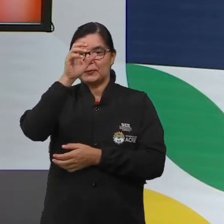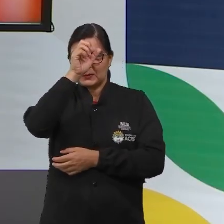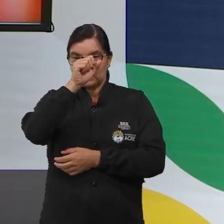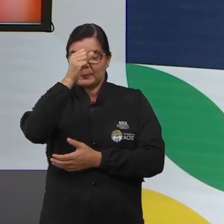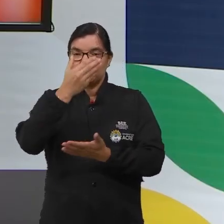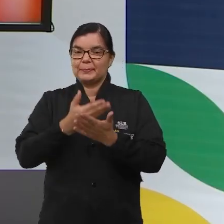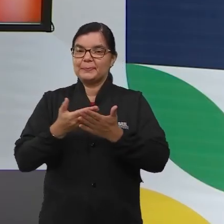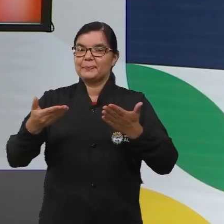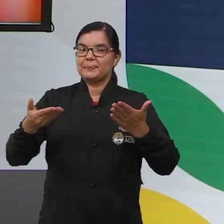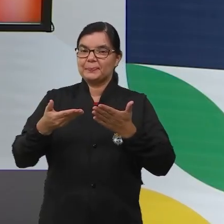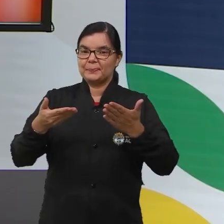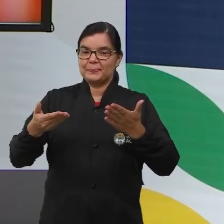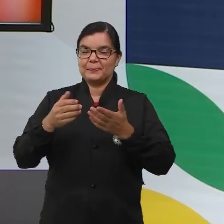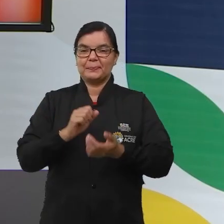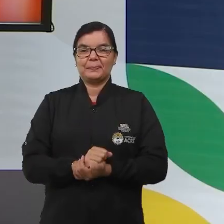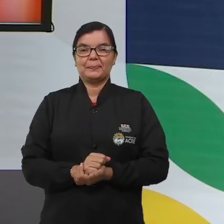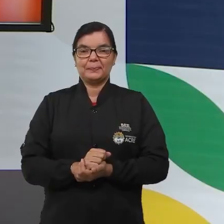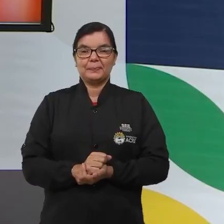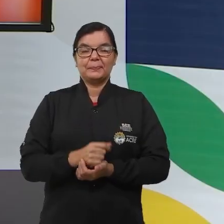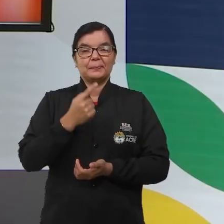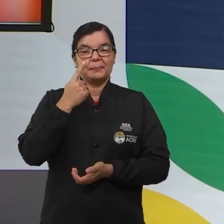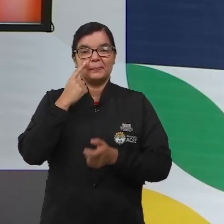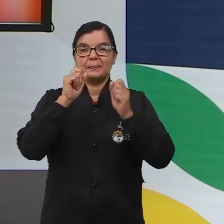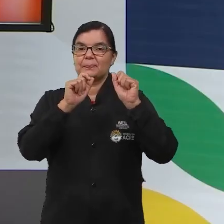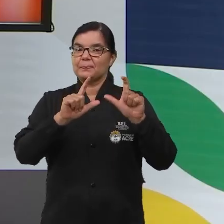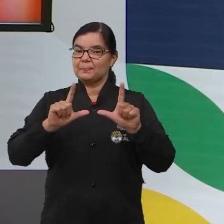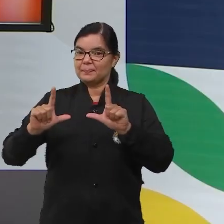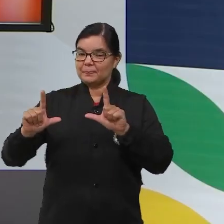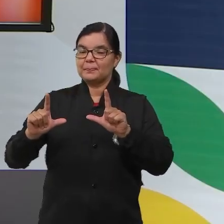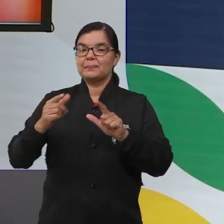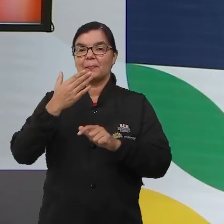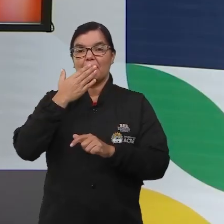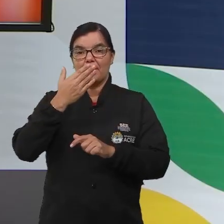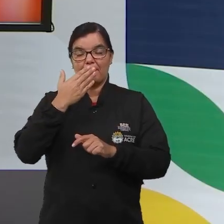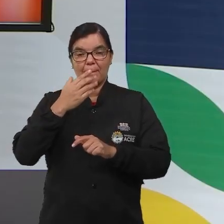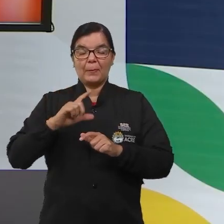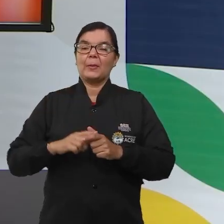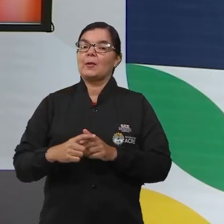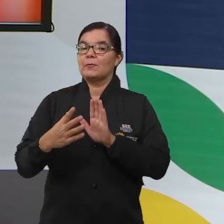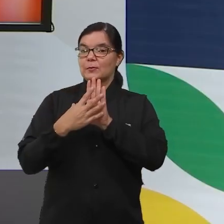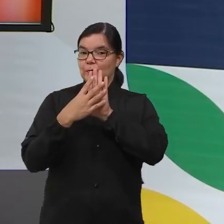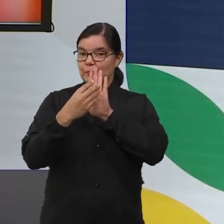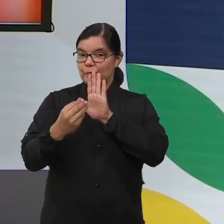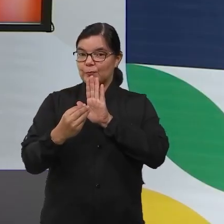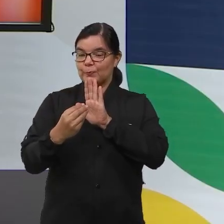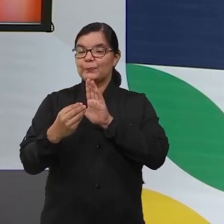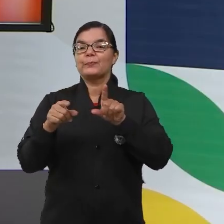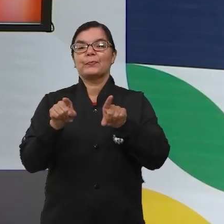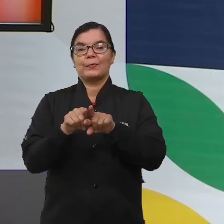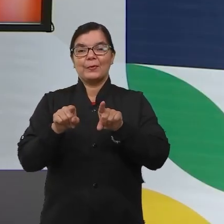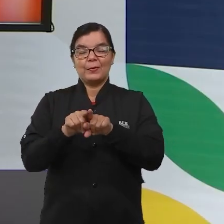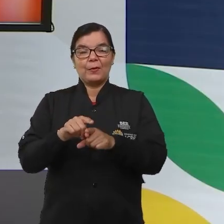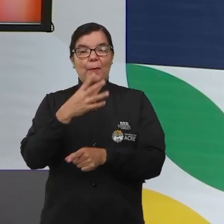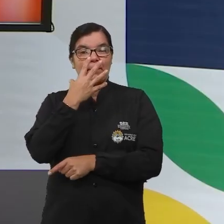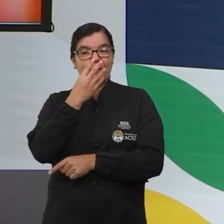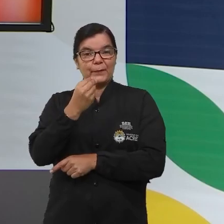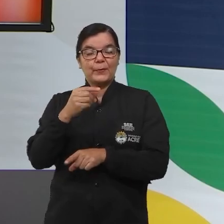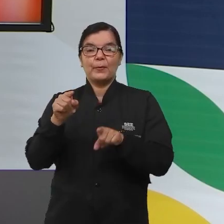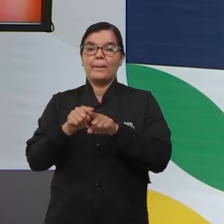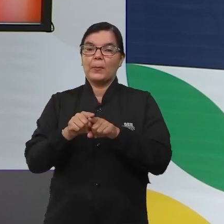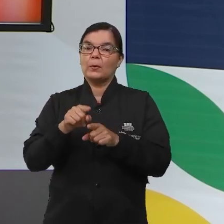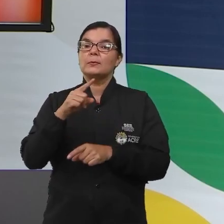da aula de hoje, tá? Vamos para a nossa tela, peço que você printa a pergunta que a gente vai colocar aí para você. Tu